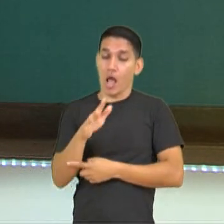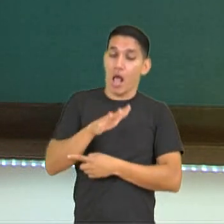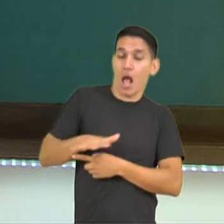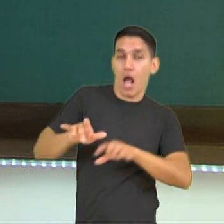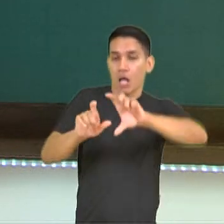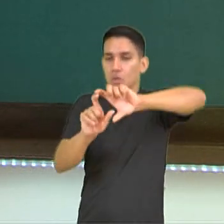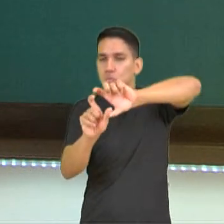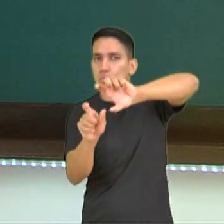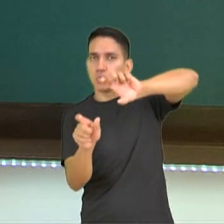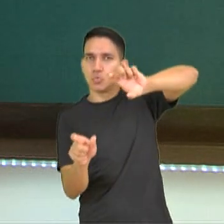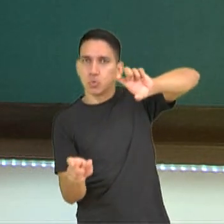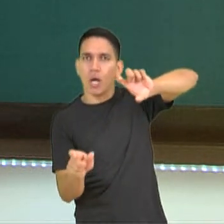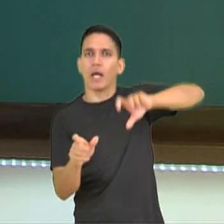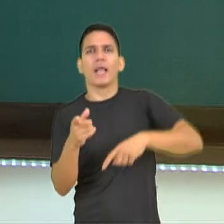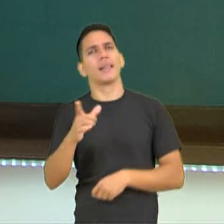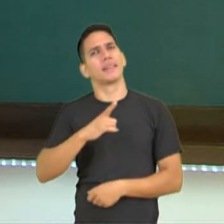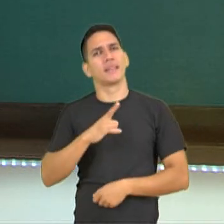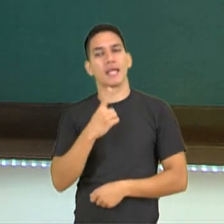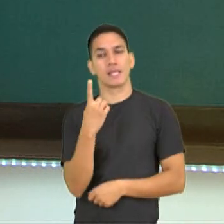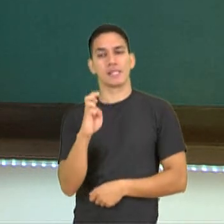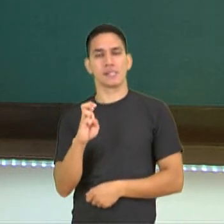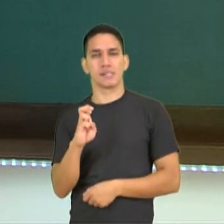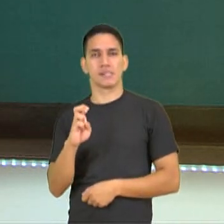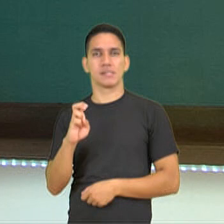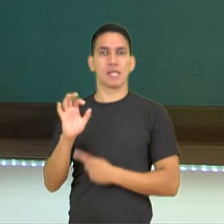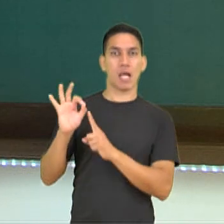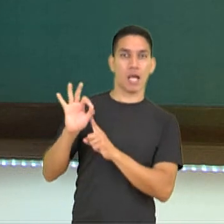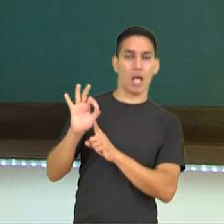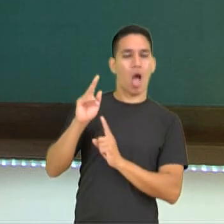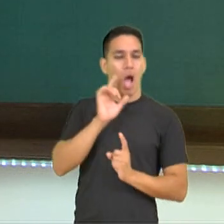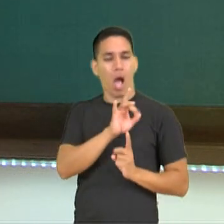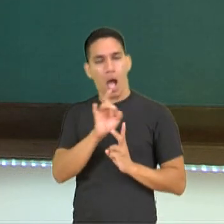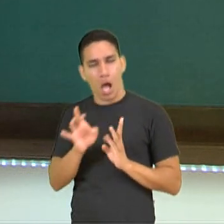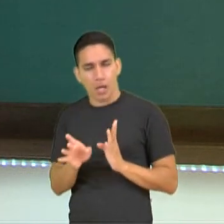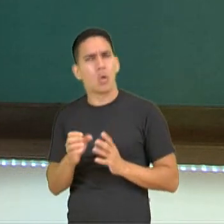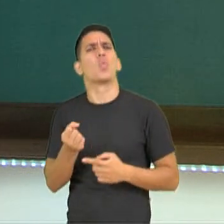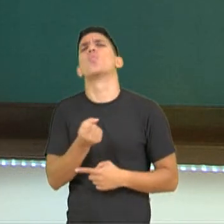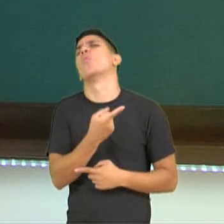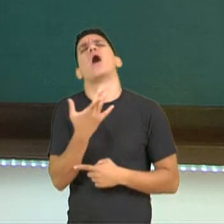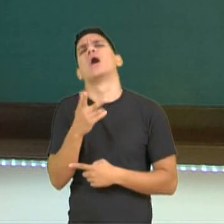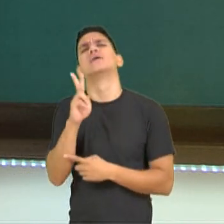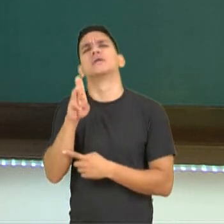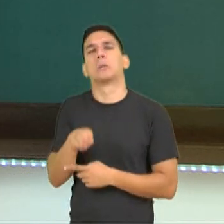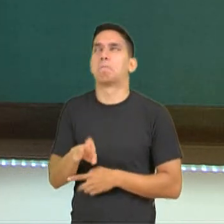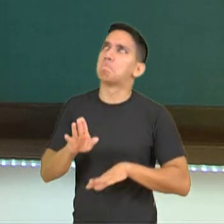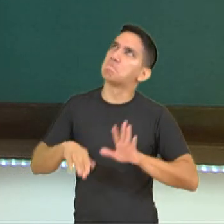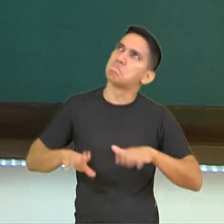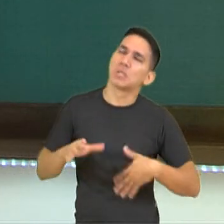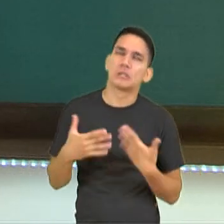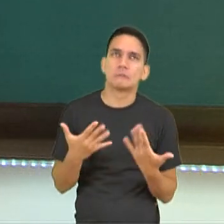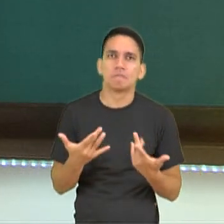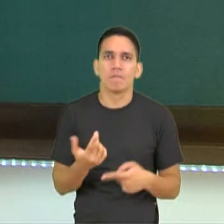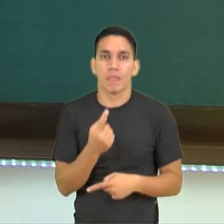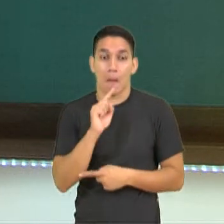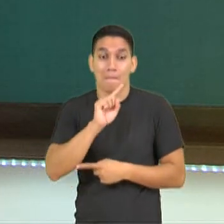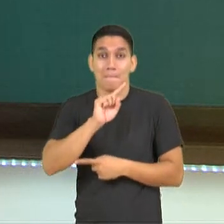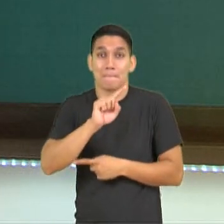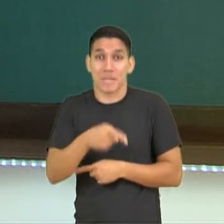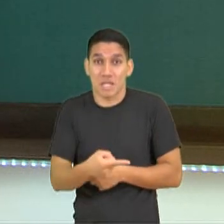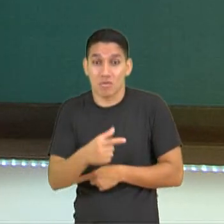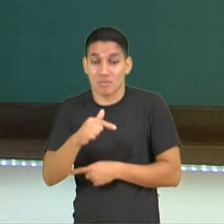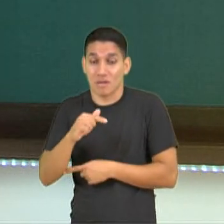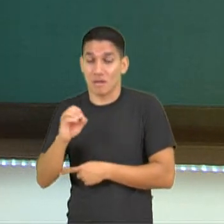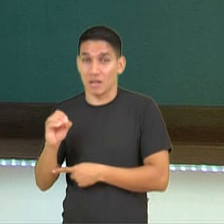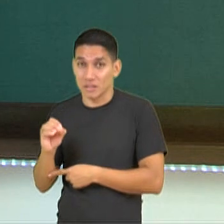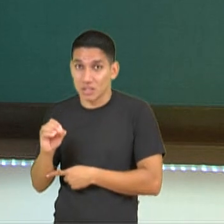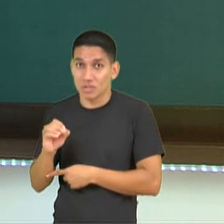uma distância. Quanto é em quilômetros, assim, para facilitar o nosso entendimento? Aproximadamente 1.700